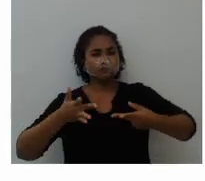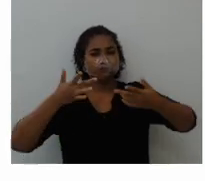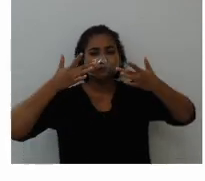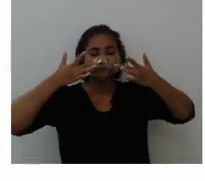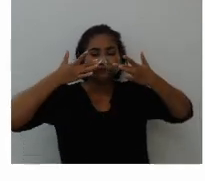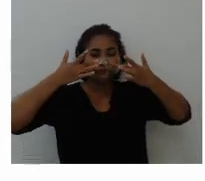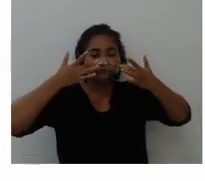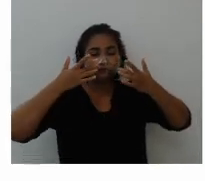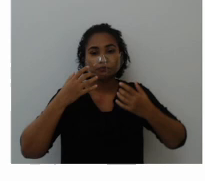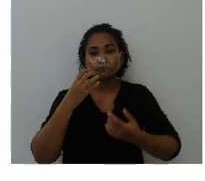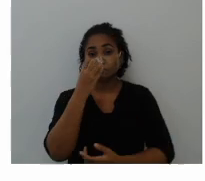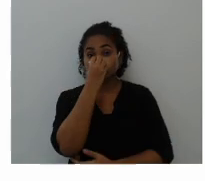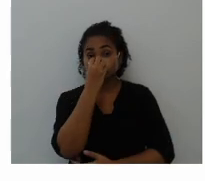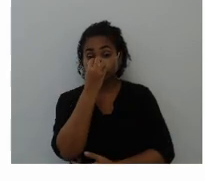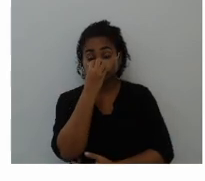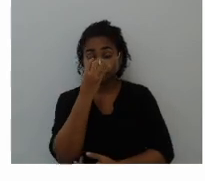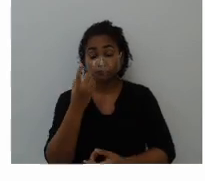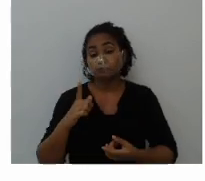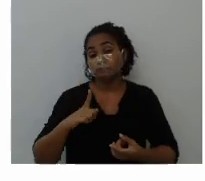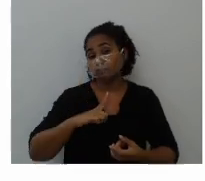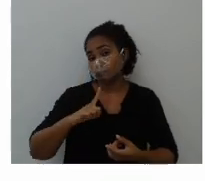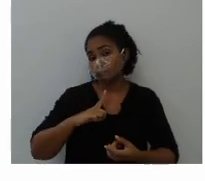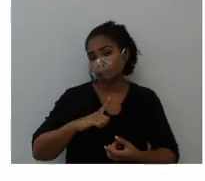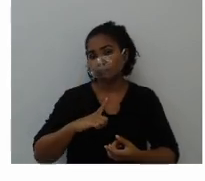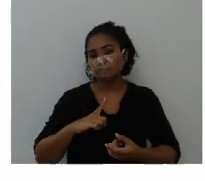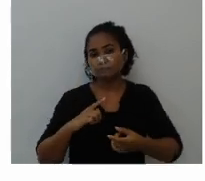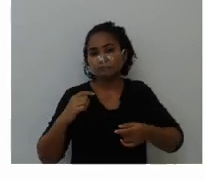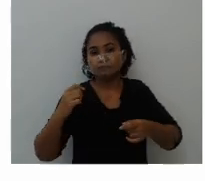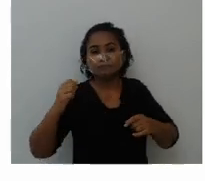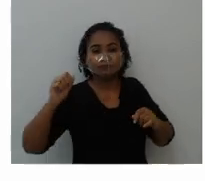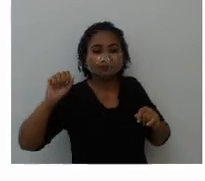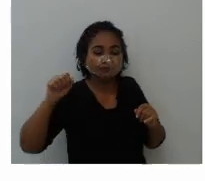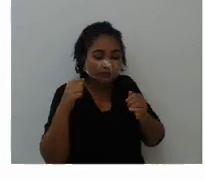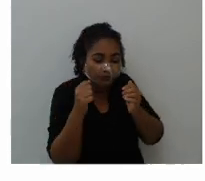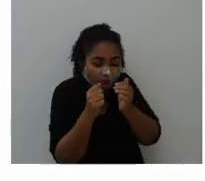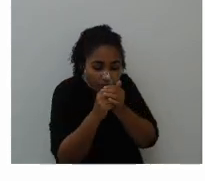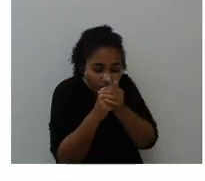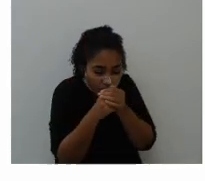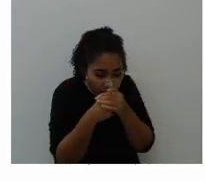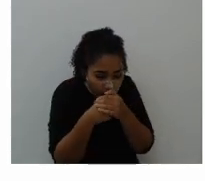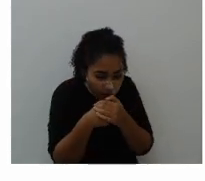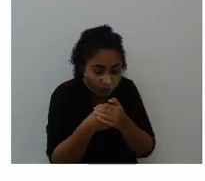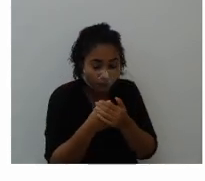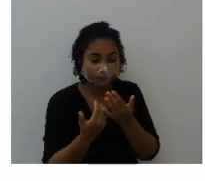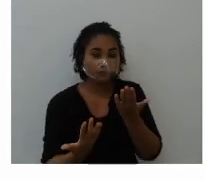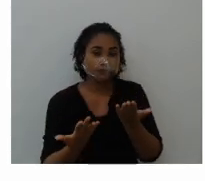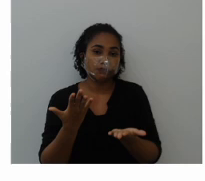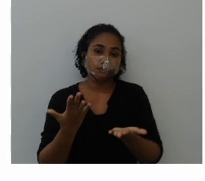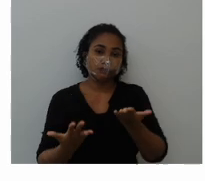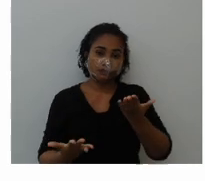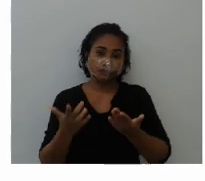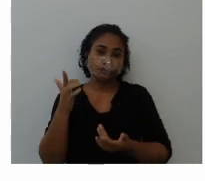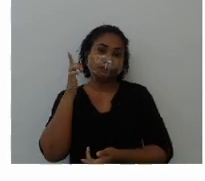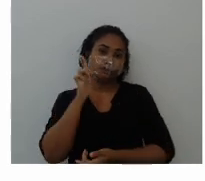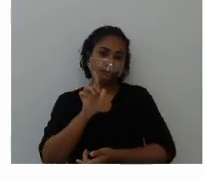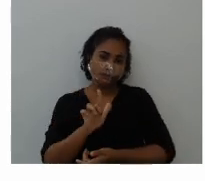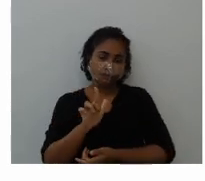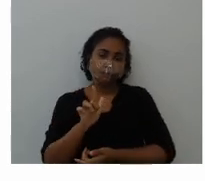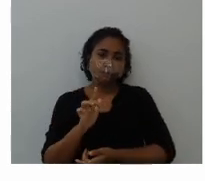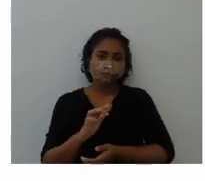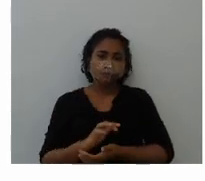circo, onde você tem os contorcionistas usando o seu corpo como equilíbrio para